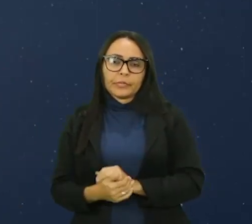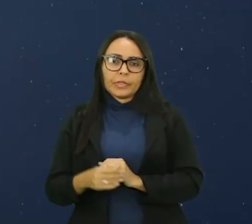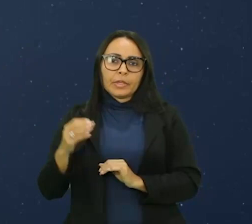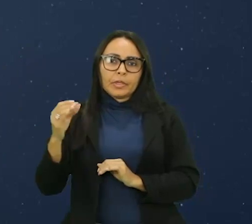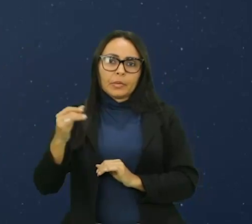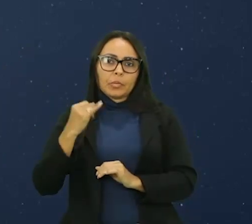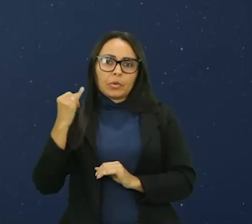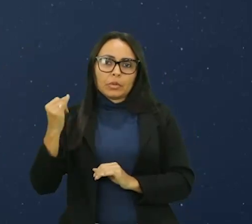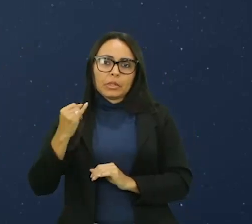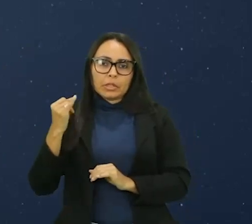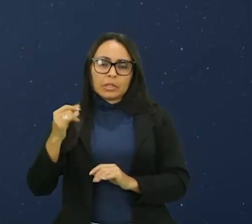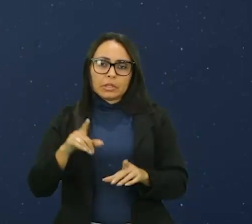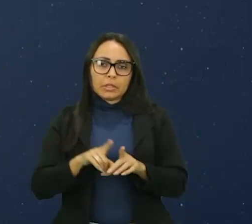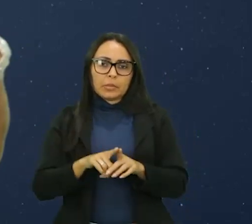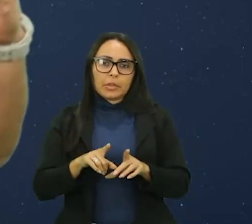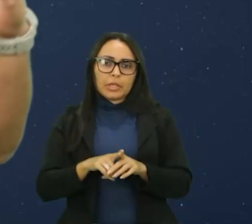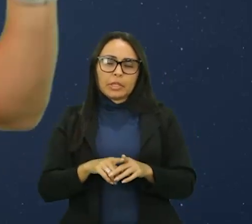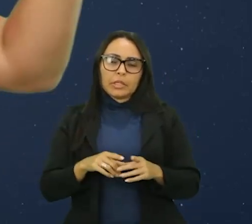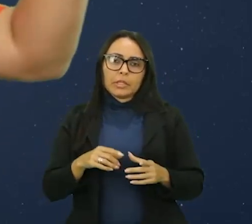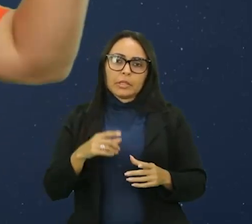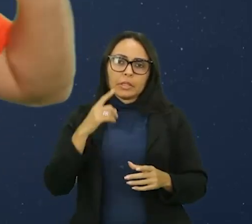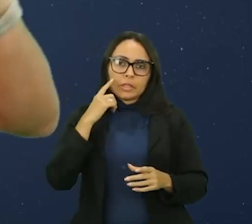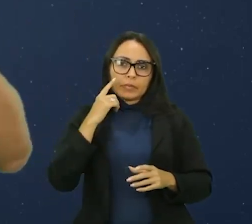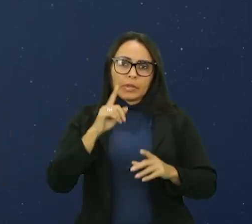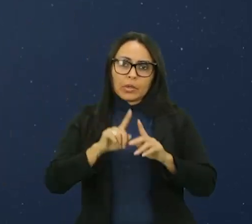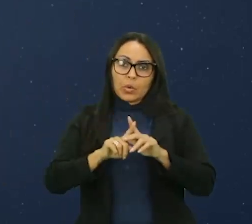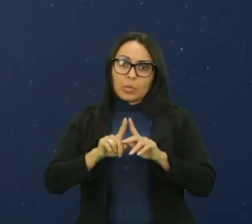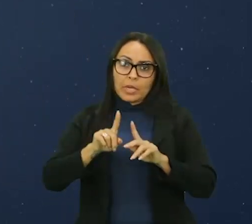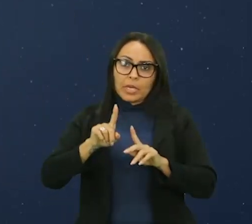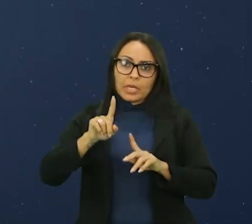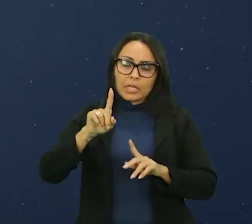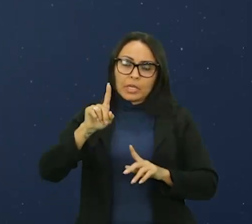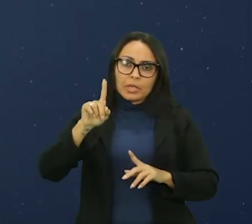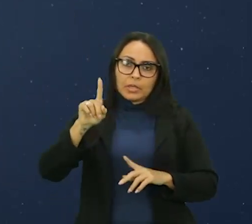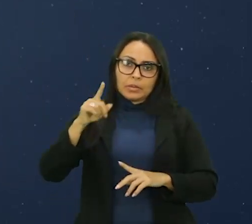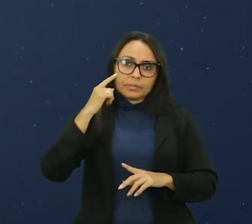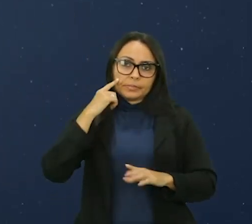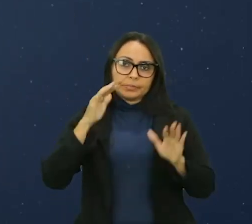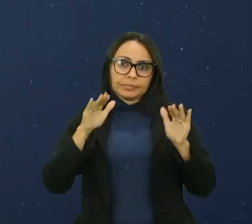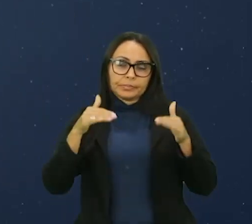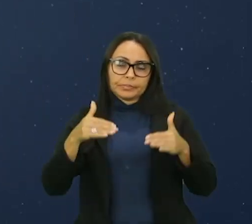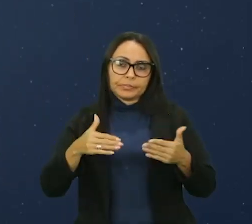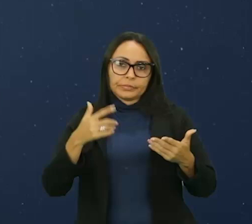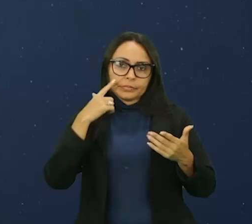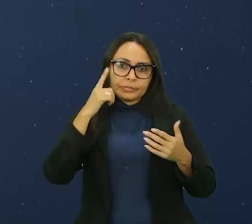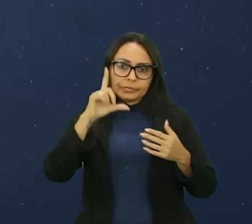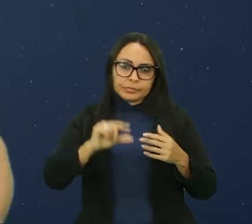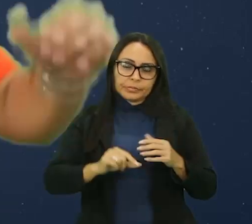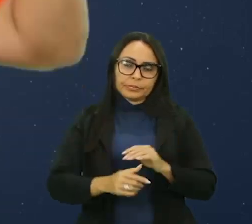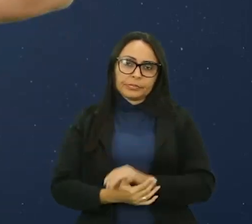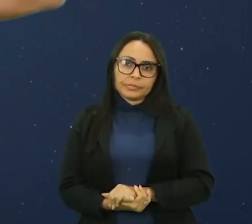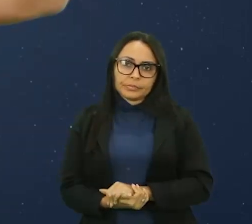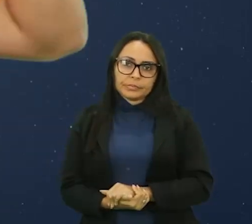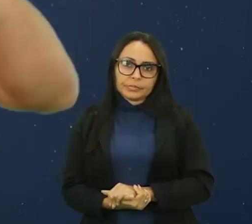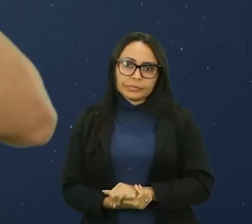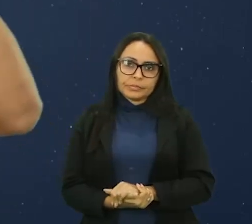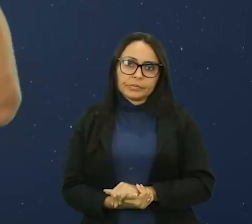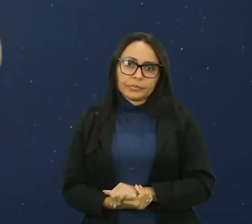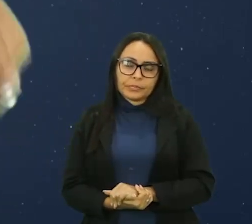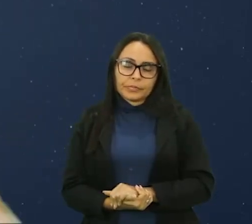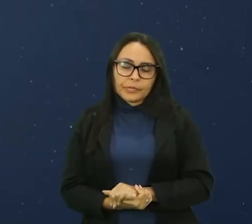na medida que a altitude aumenta, a concentração de gases diminui. Por isso que em